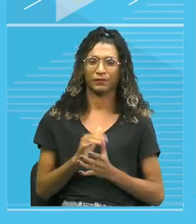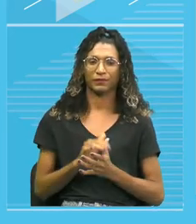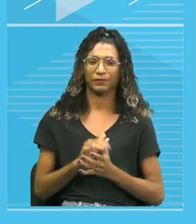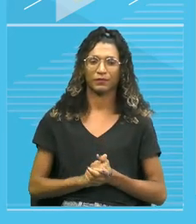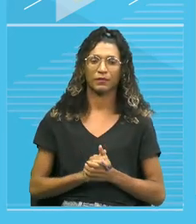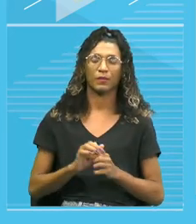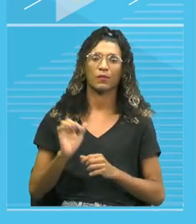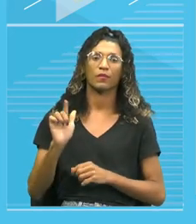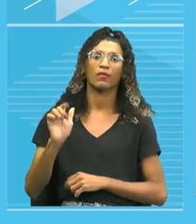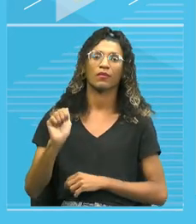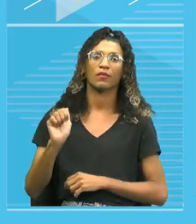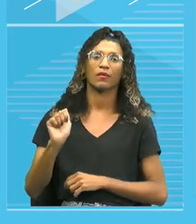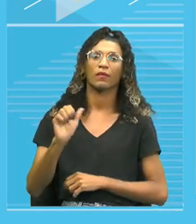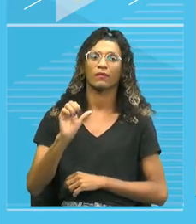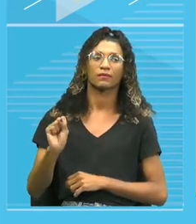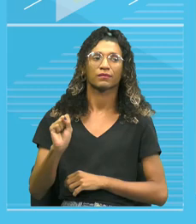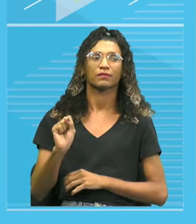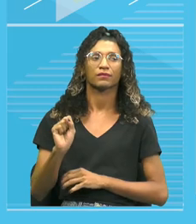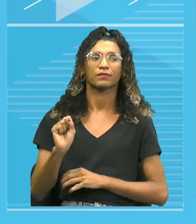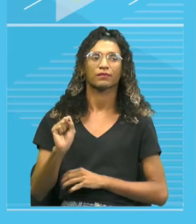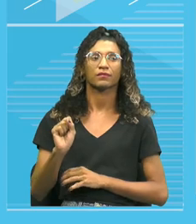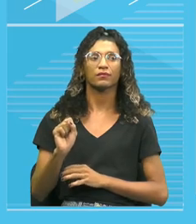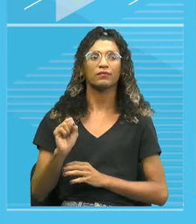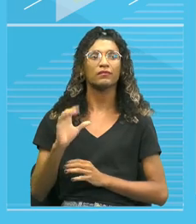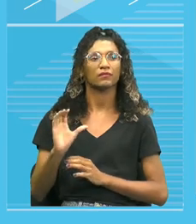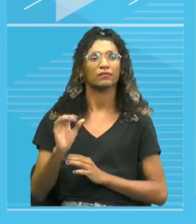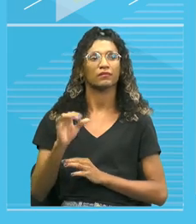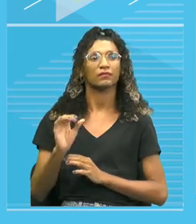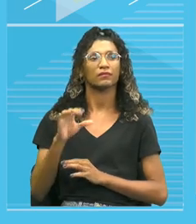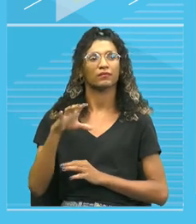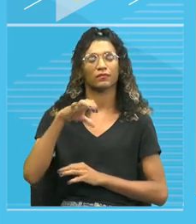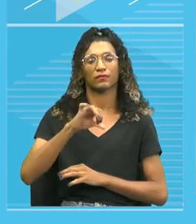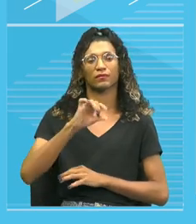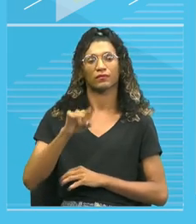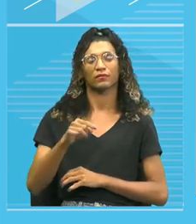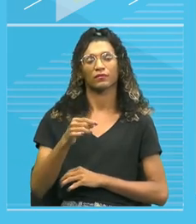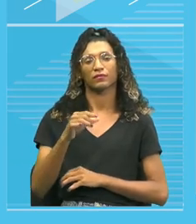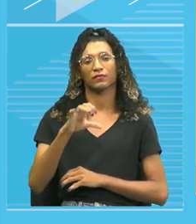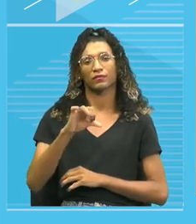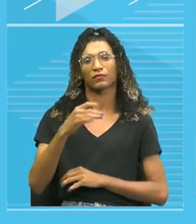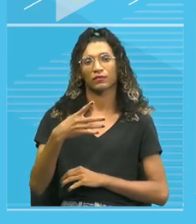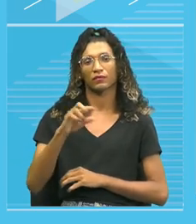e o gás carbônico tá aqui ó 94,2 lembrem-se